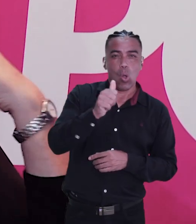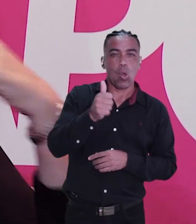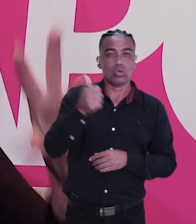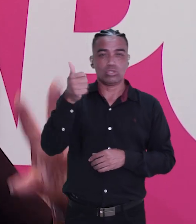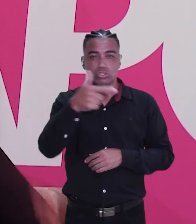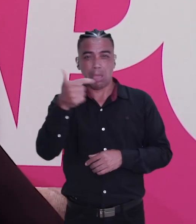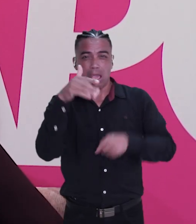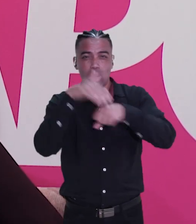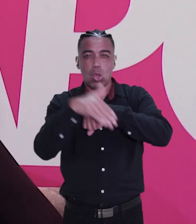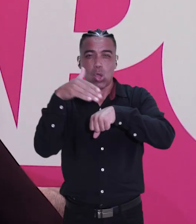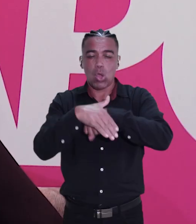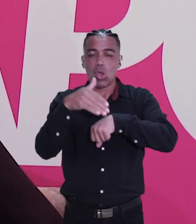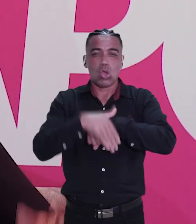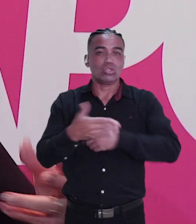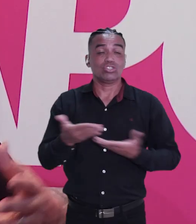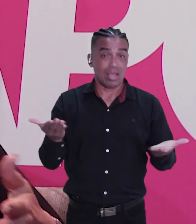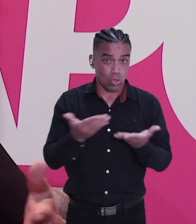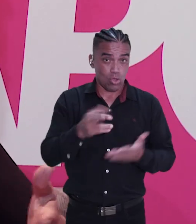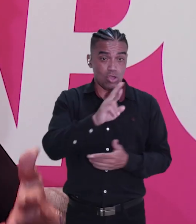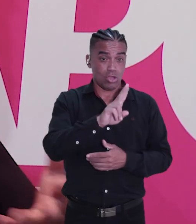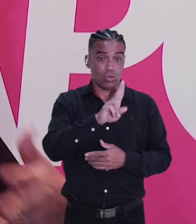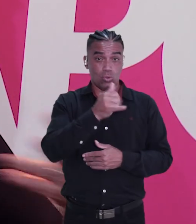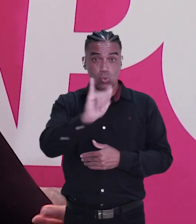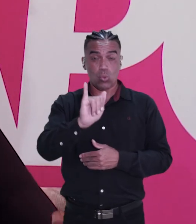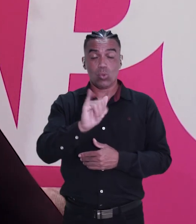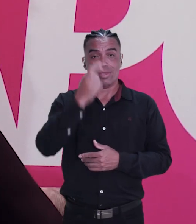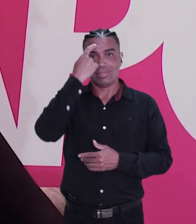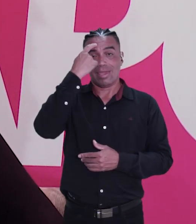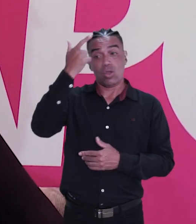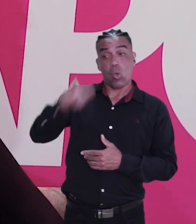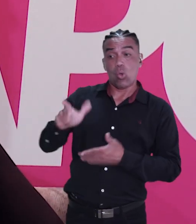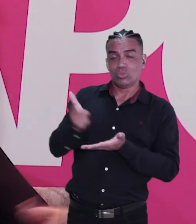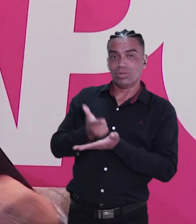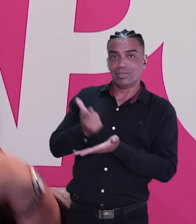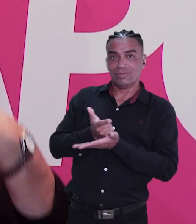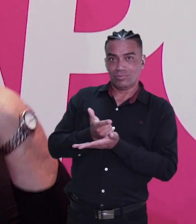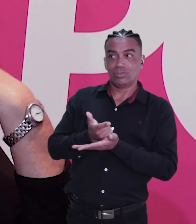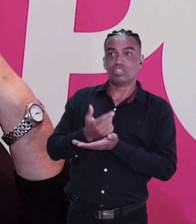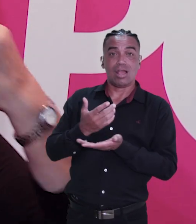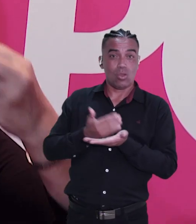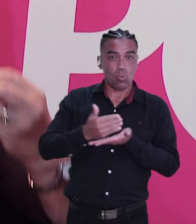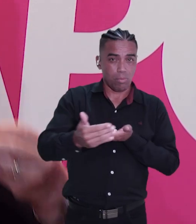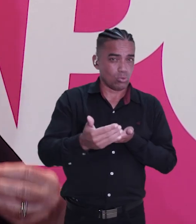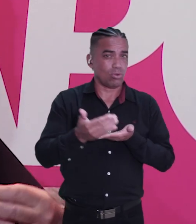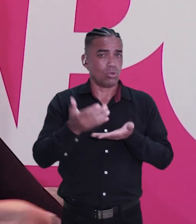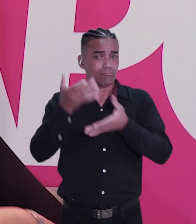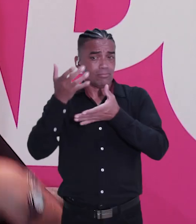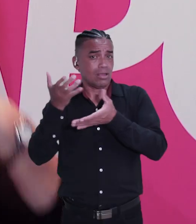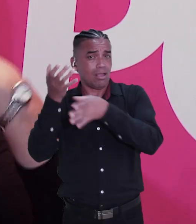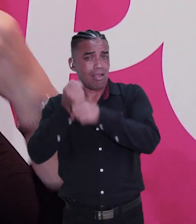noite, meia-noite. E agora o Rui já está com essa ideia desse outro livro, ele já começou a